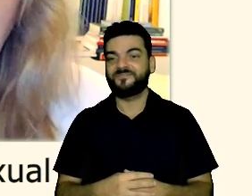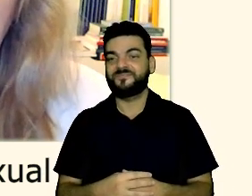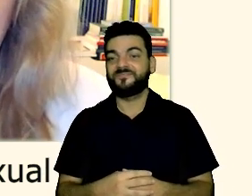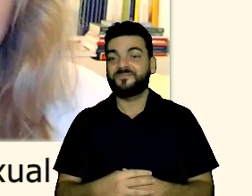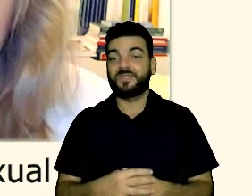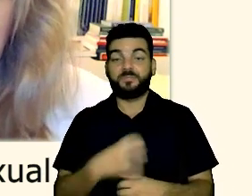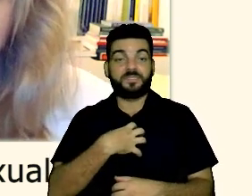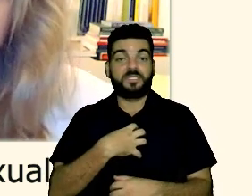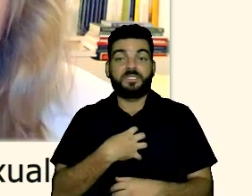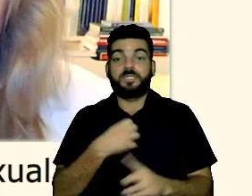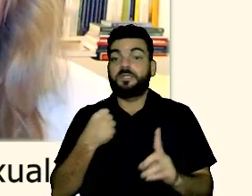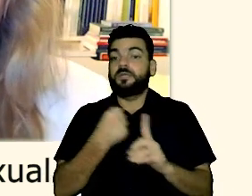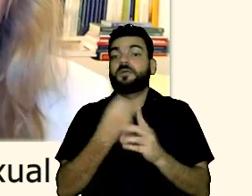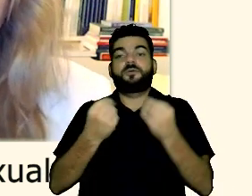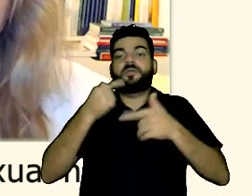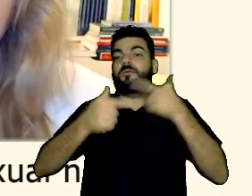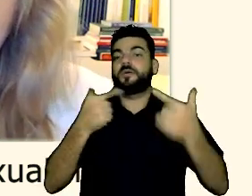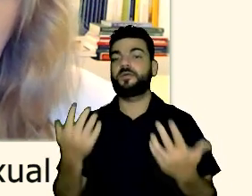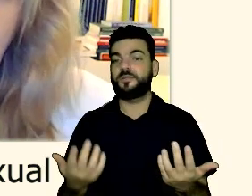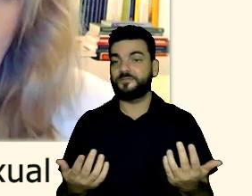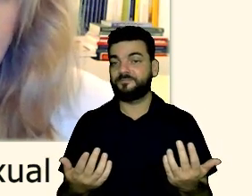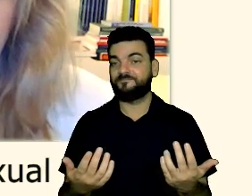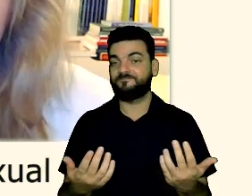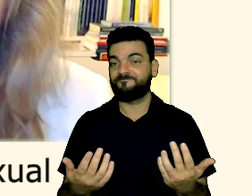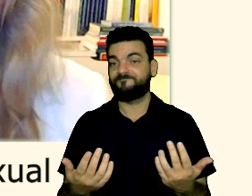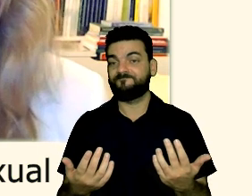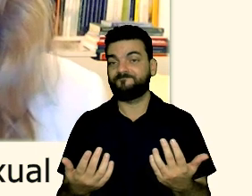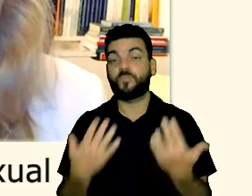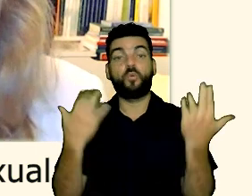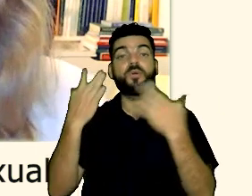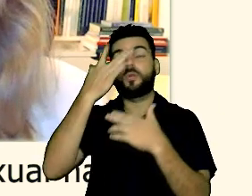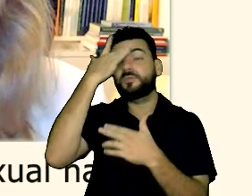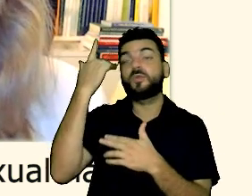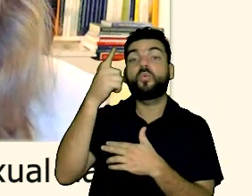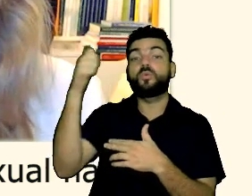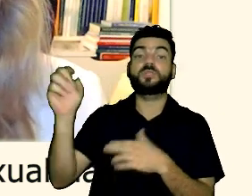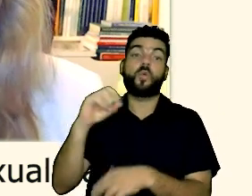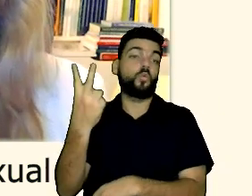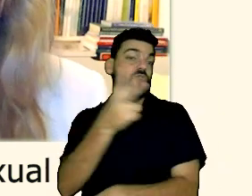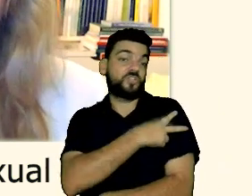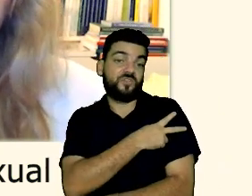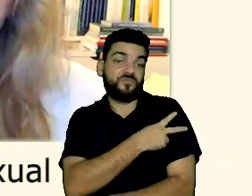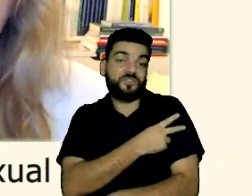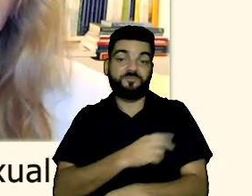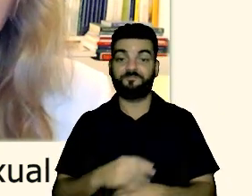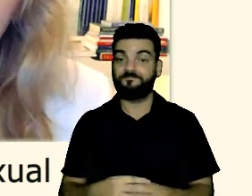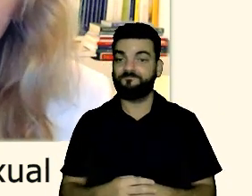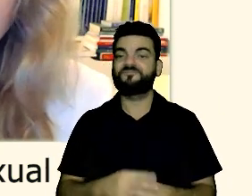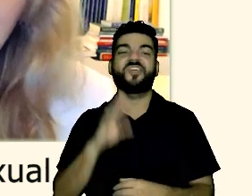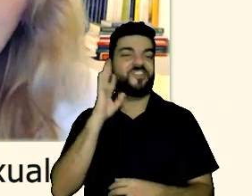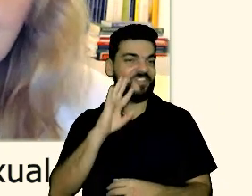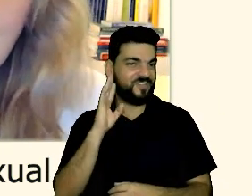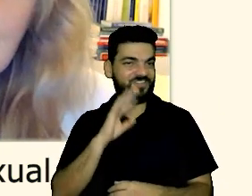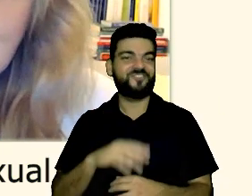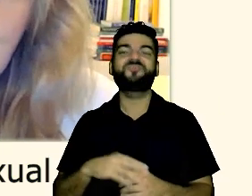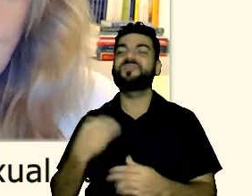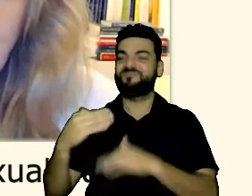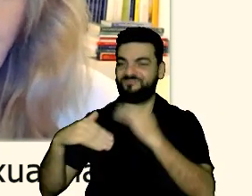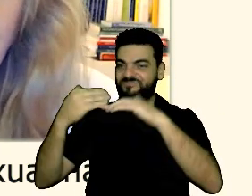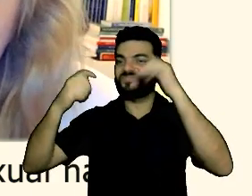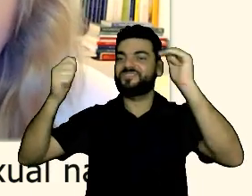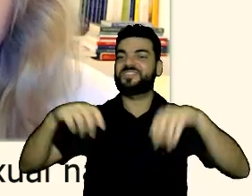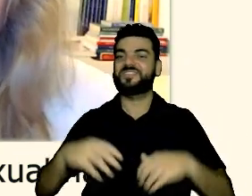de encontro sistemático, onde as pessoas possam se conhecer, conhecer os outros, né? E ver o impacto que ela tem no